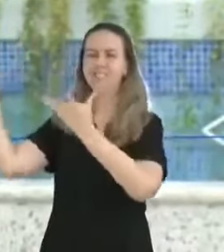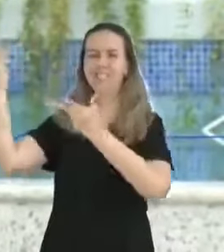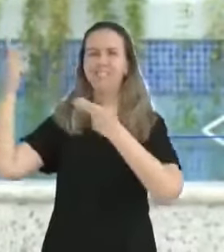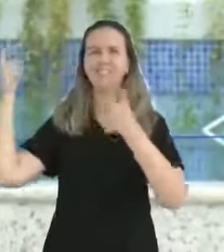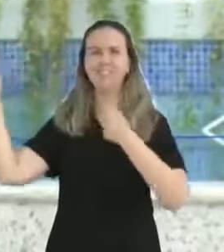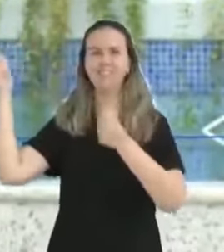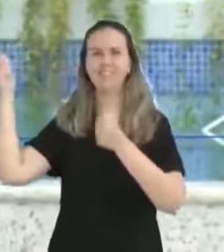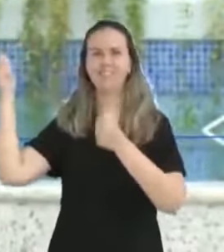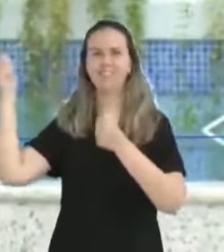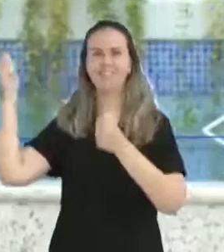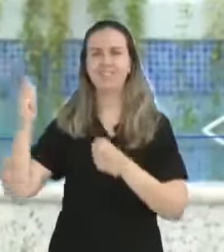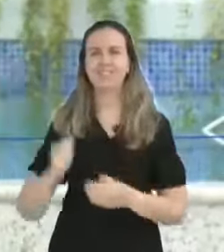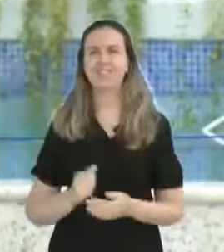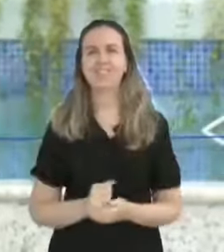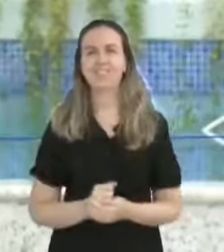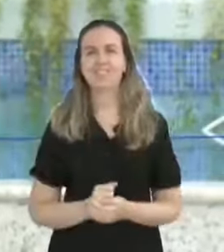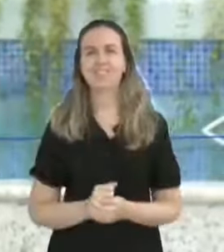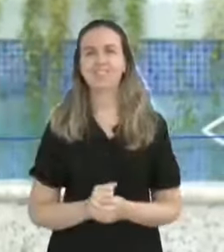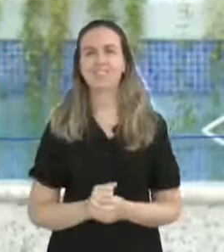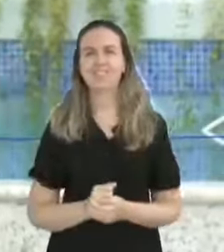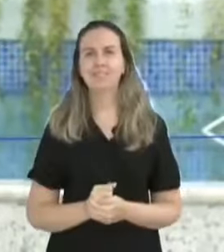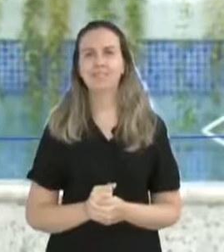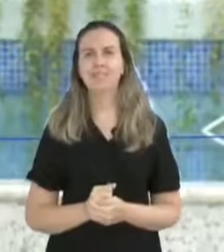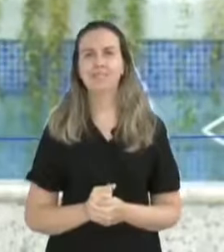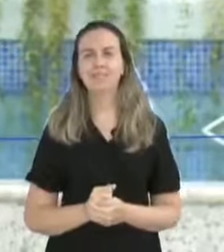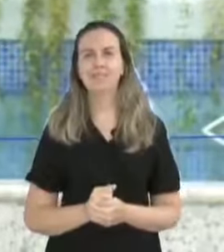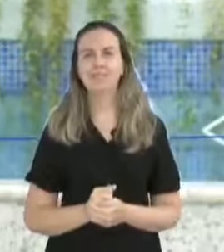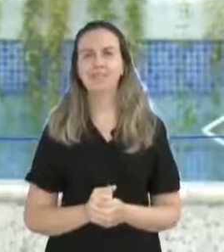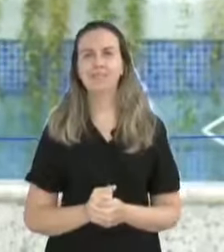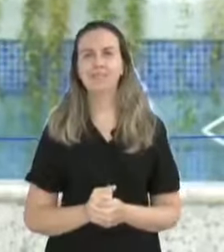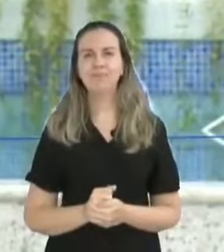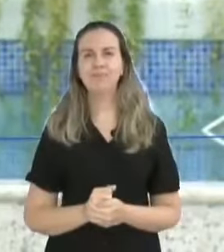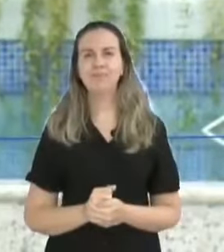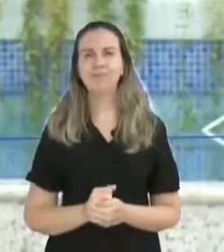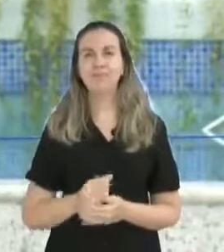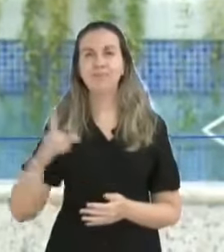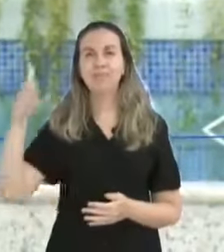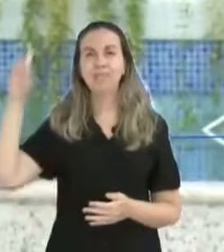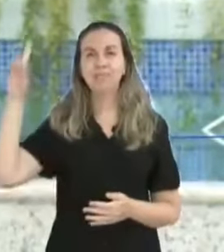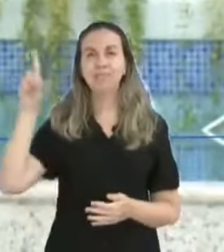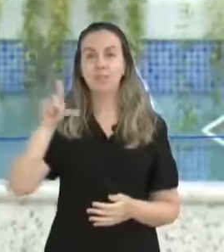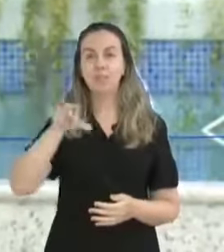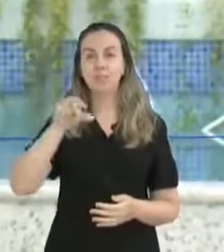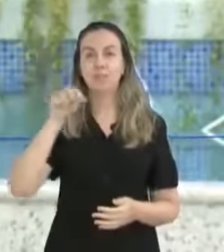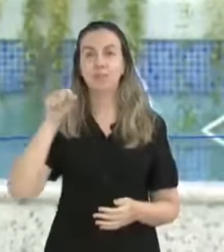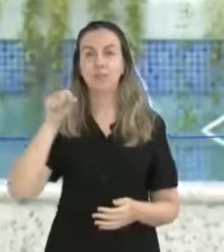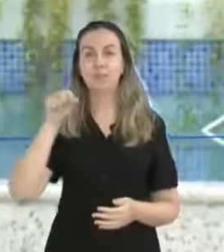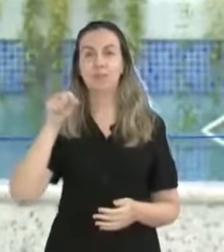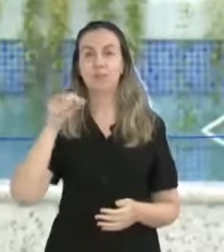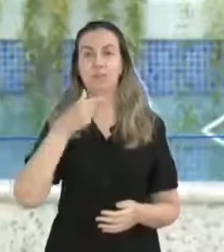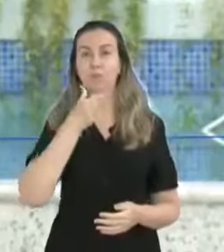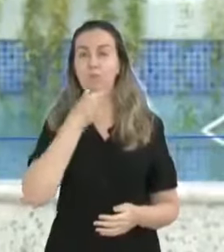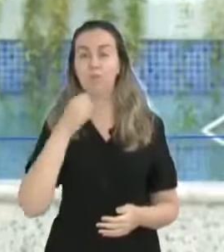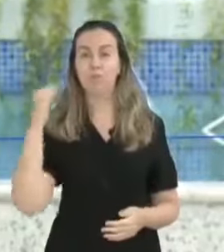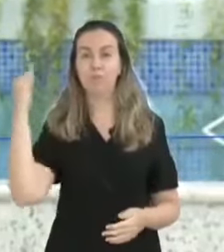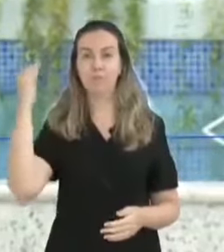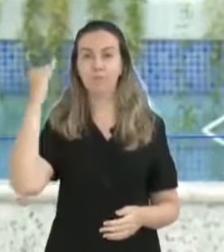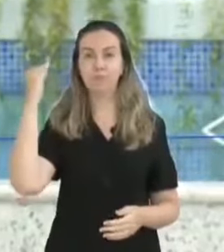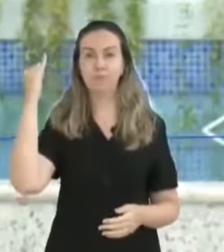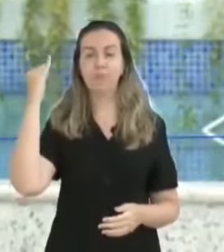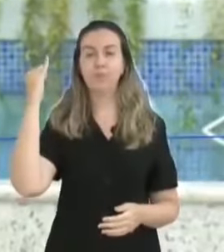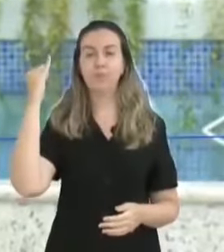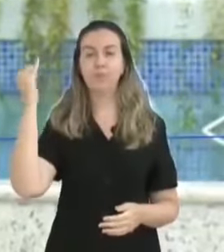esse profeta, queridos, foi levantado em um período de apostasia espiritual, em um período que